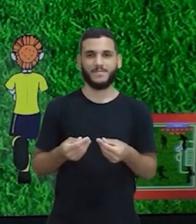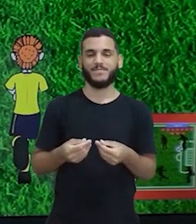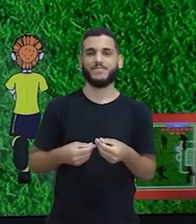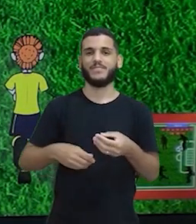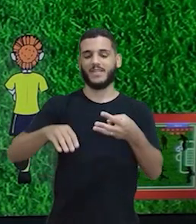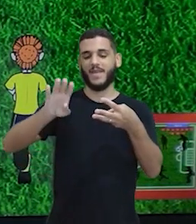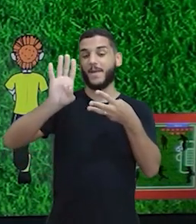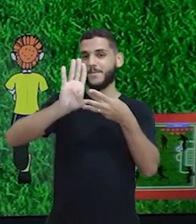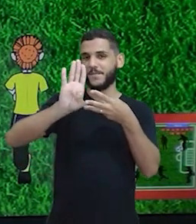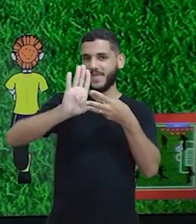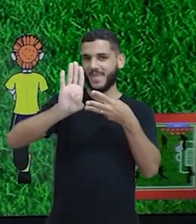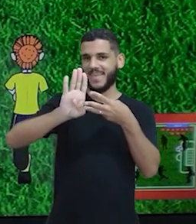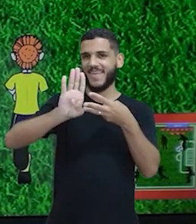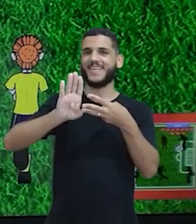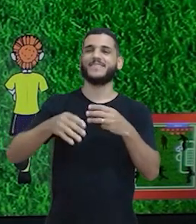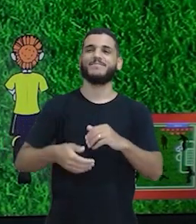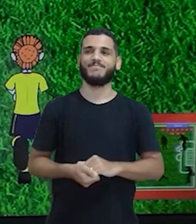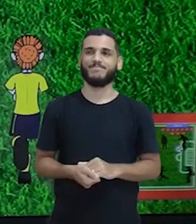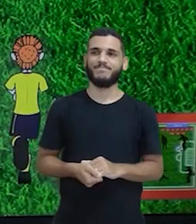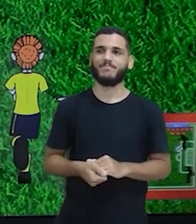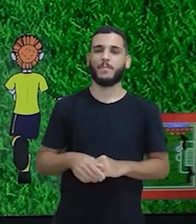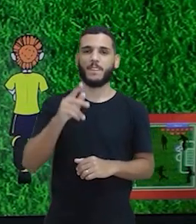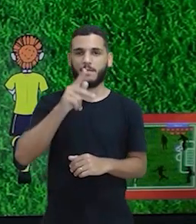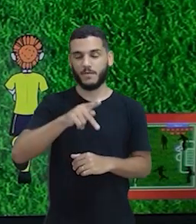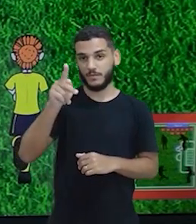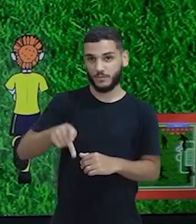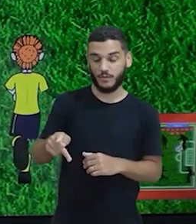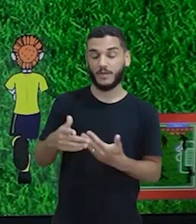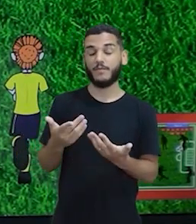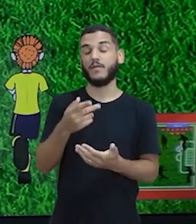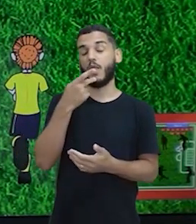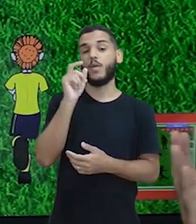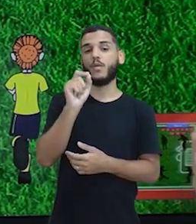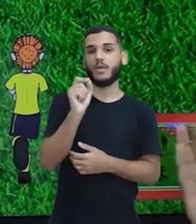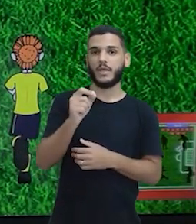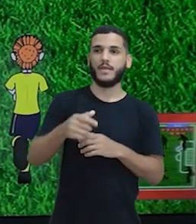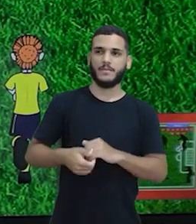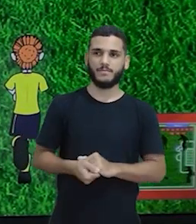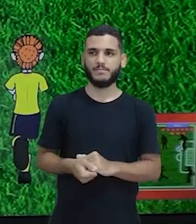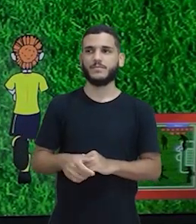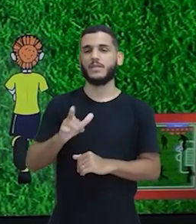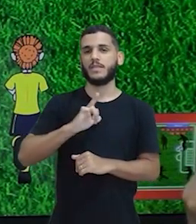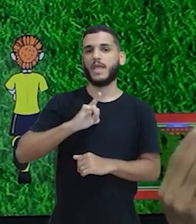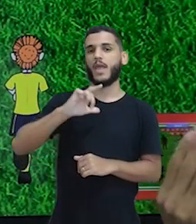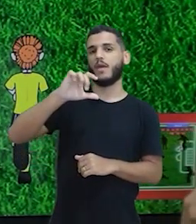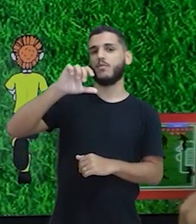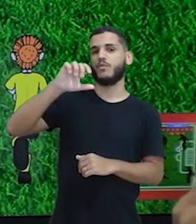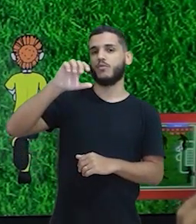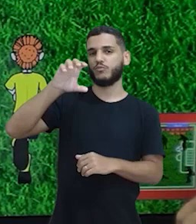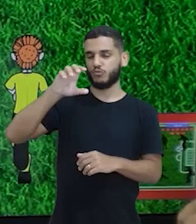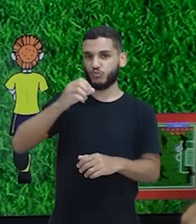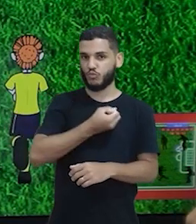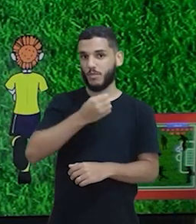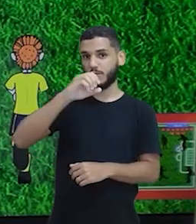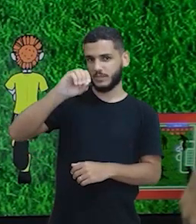b de bola b de bola 10% de 80 gente quando tem um zero uma diquinha para vocês é só cortar os